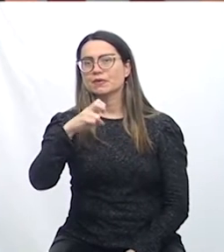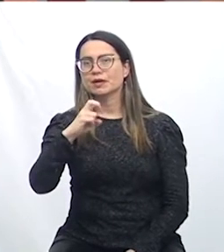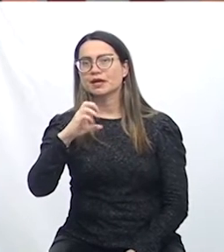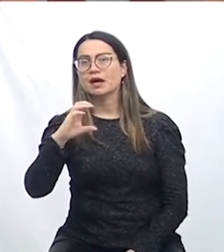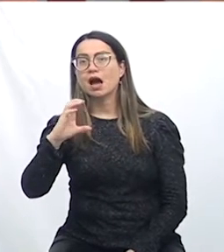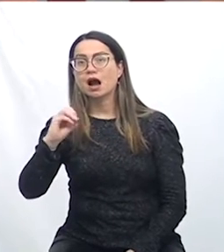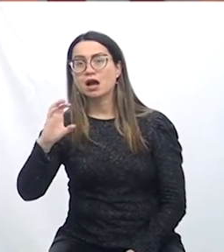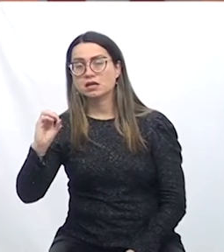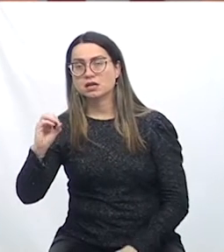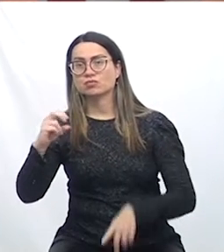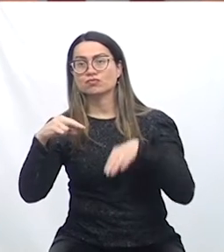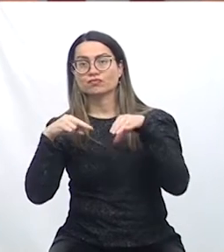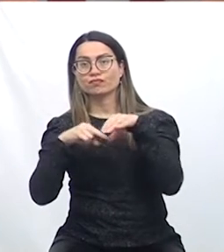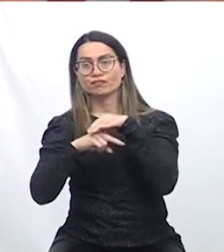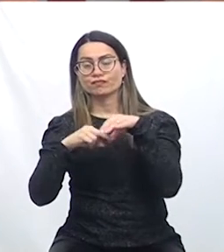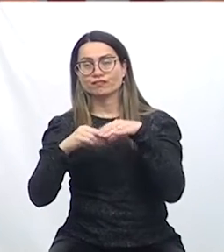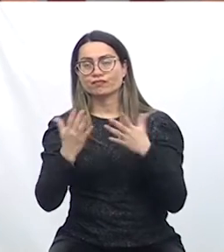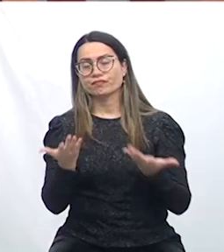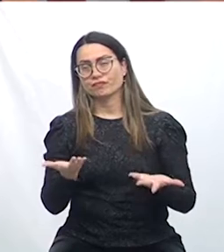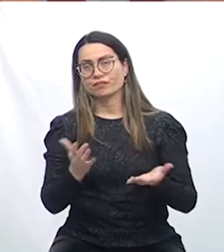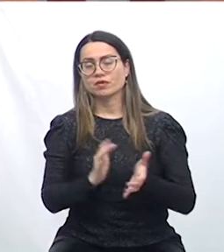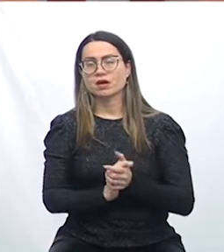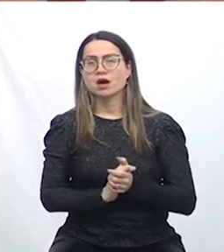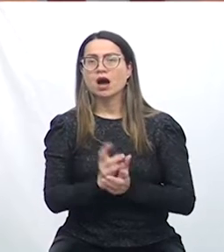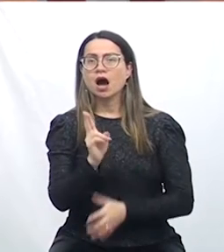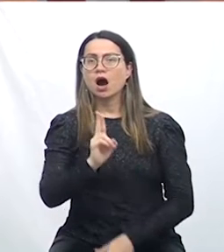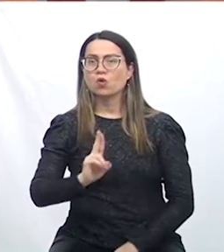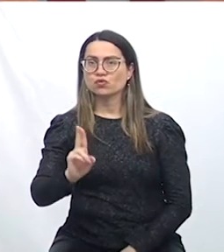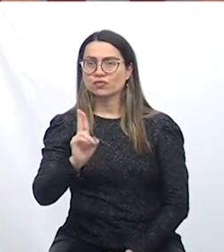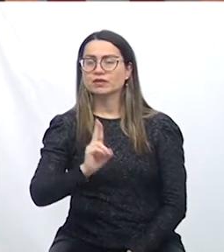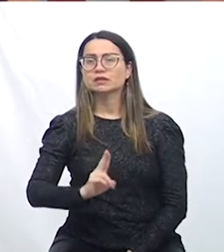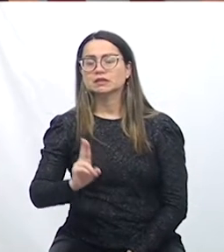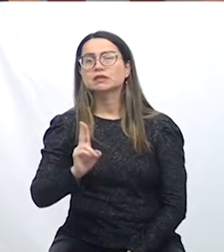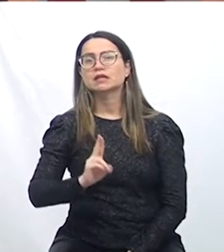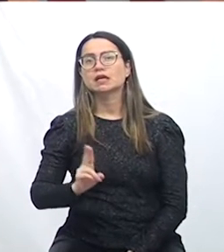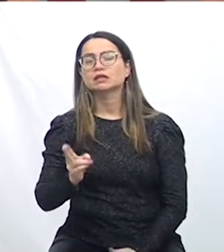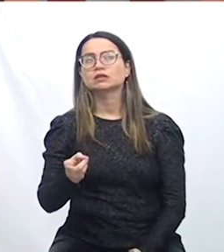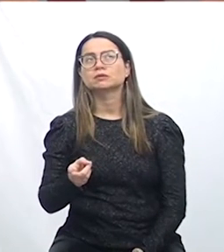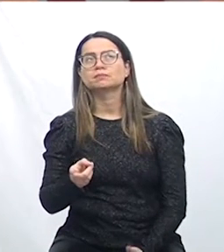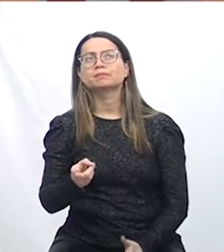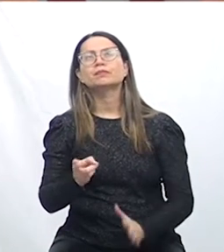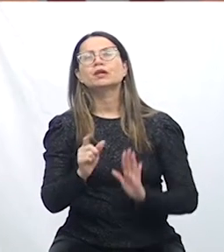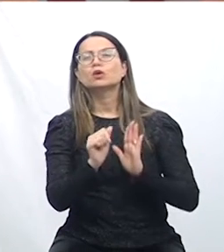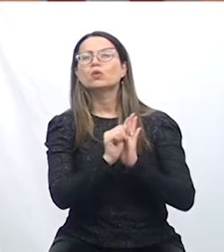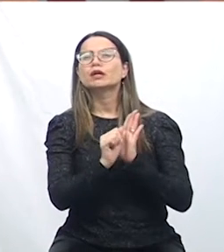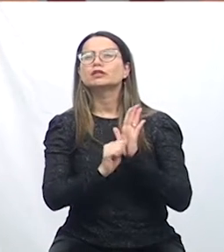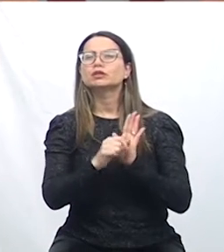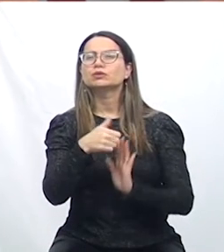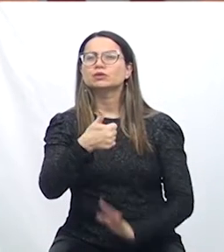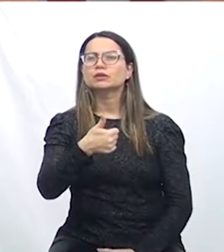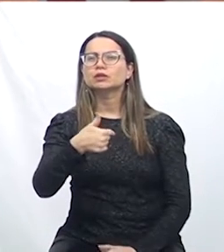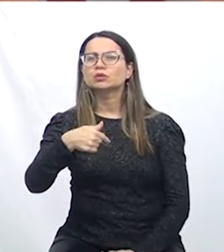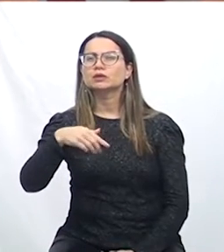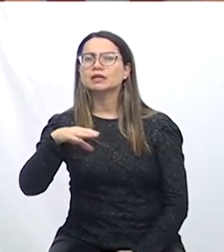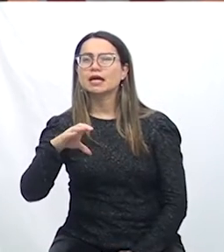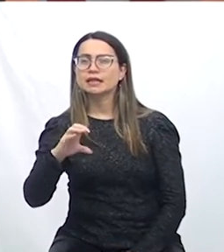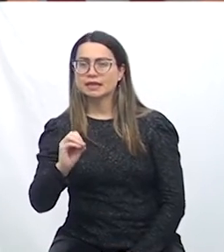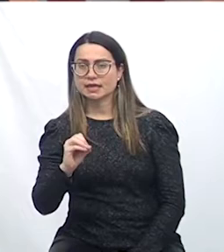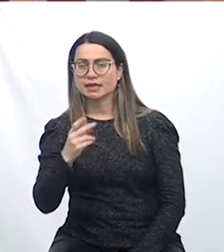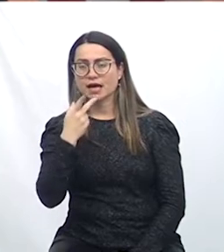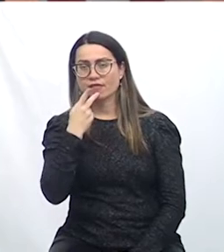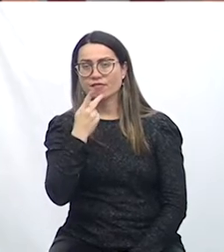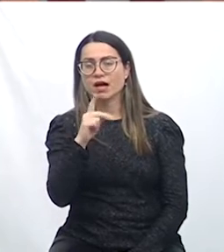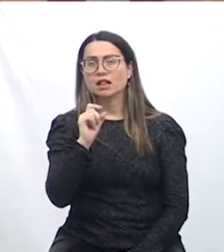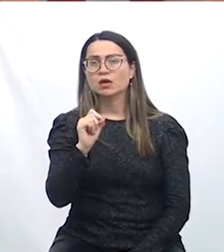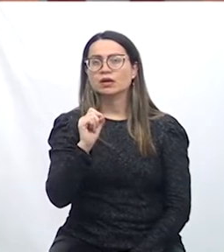As nossas universidades, as bolsas de estudo, artigo 180, artigo 170, que era de